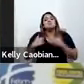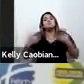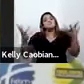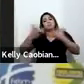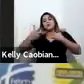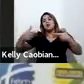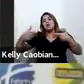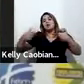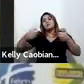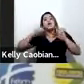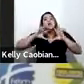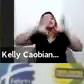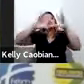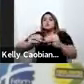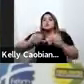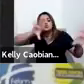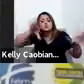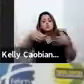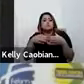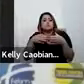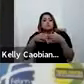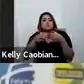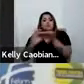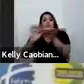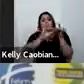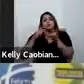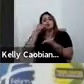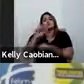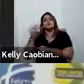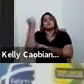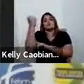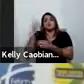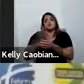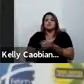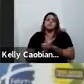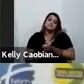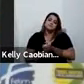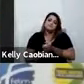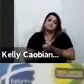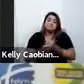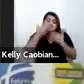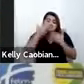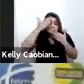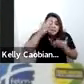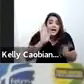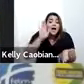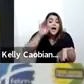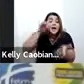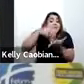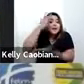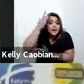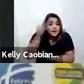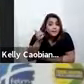as forças. Muito obrigada, João. Amanhã nós vamos aqui estar